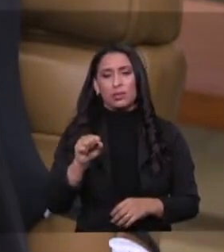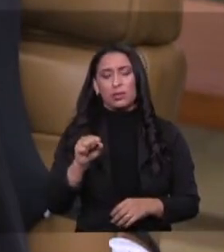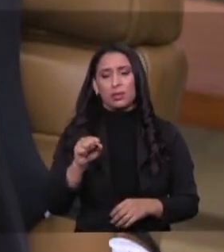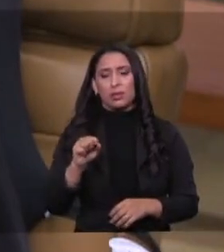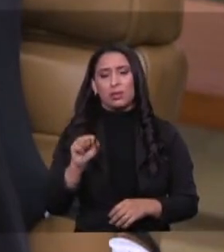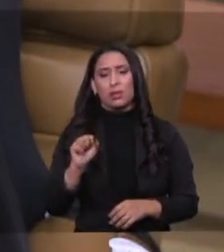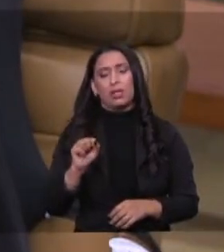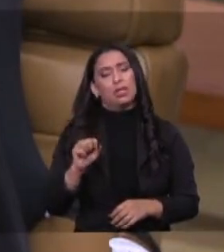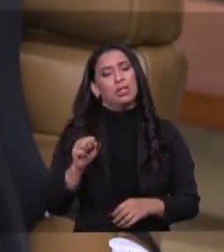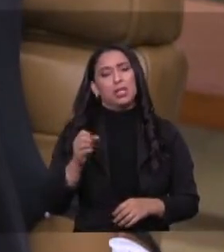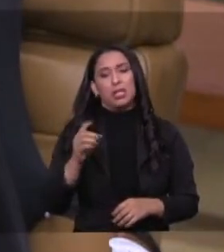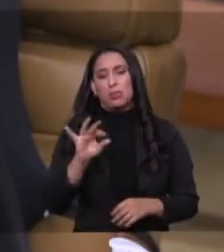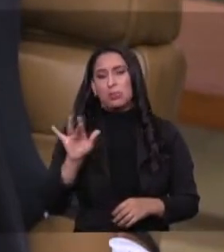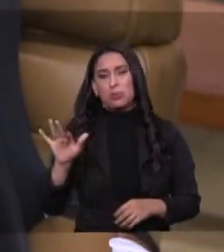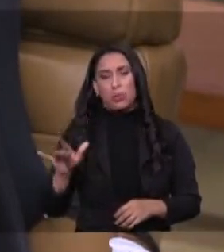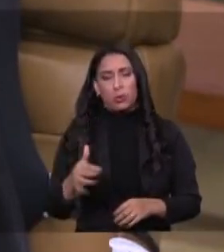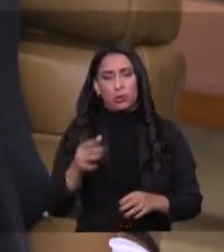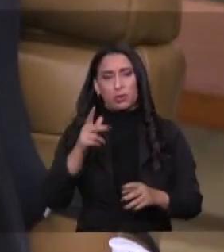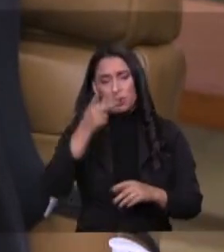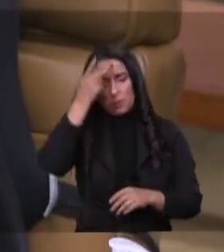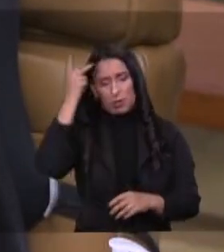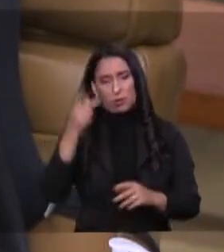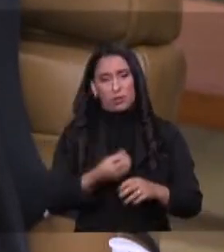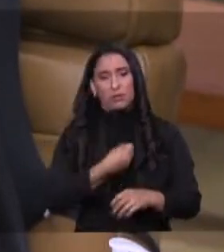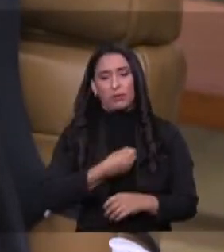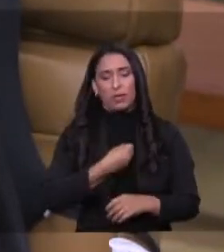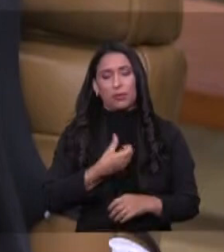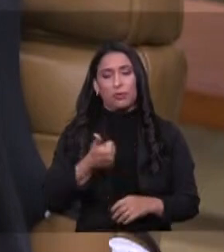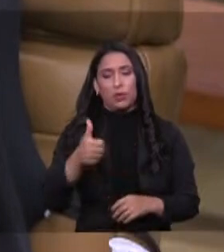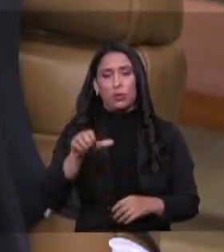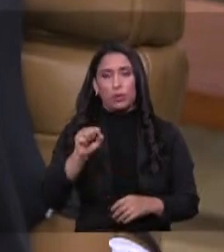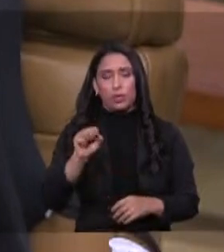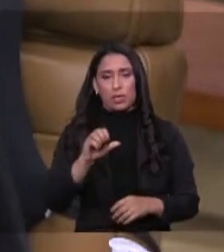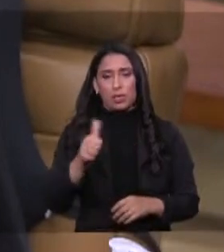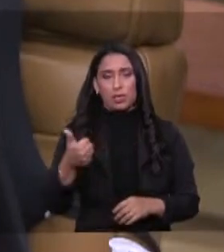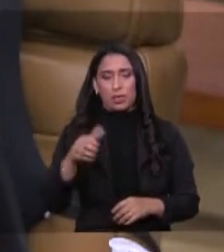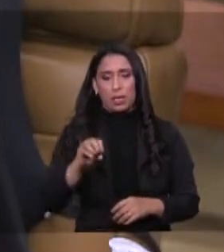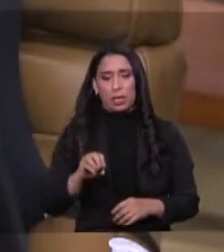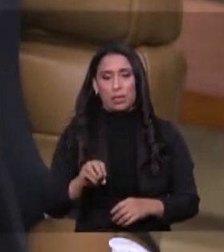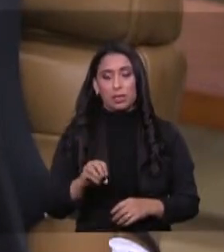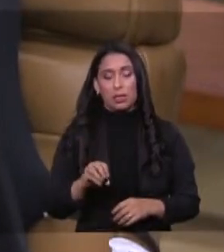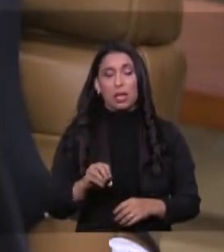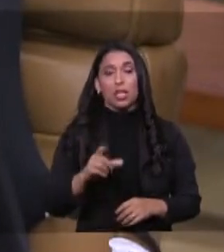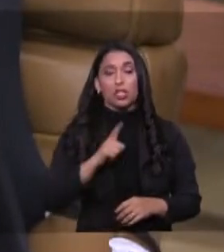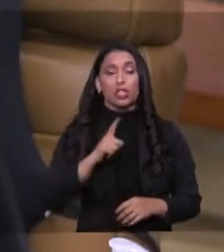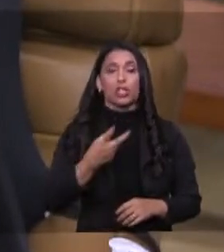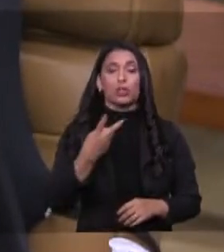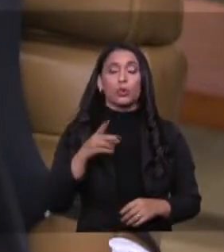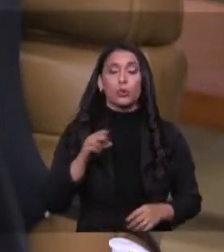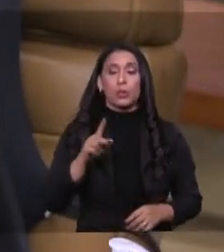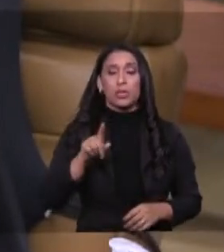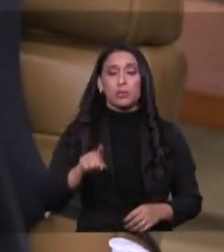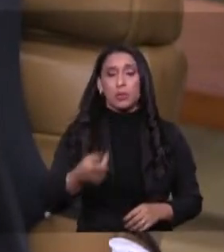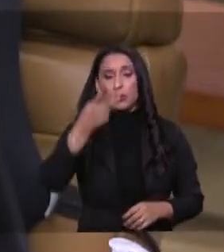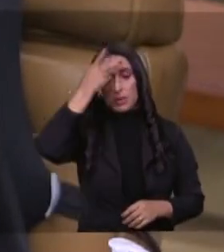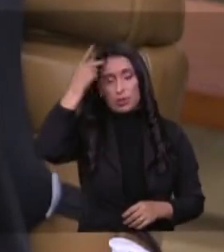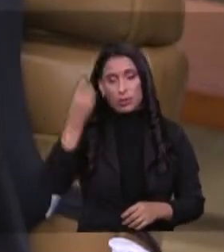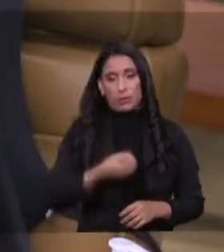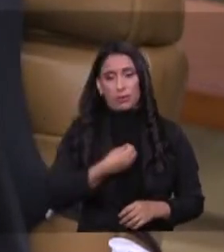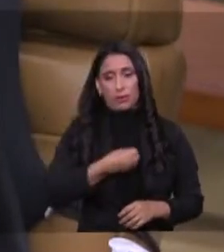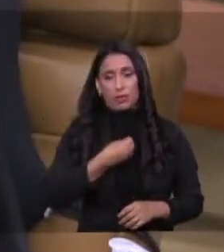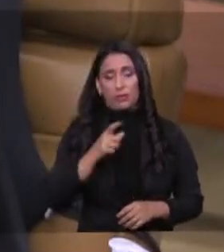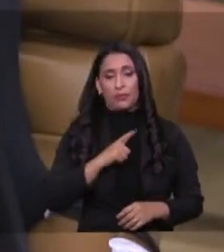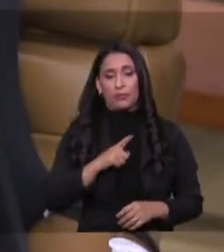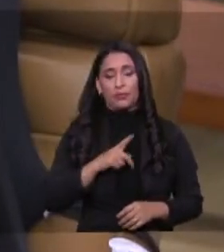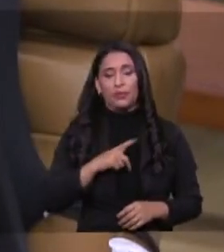essa cidade com esse nome, 1810, temos 2 mil habitantes, ministro Cássio. Vila